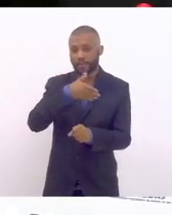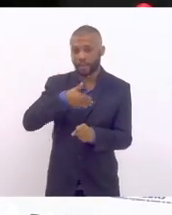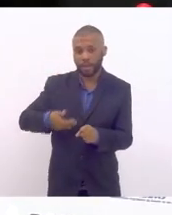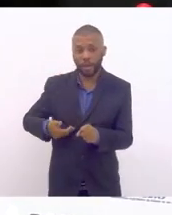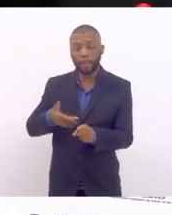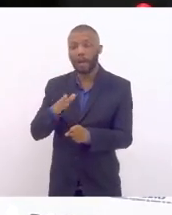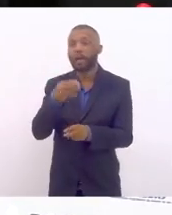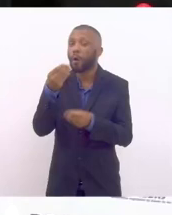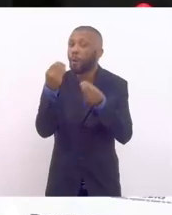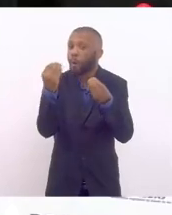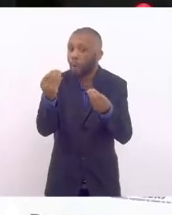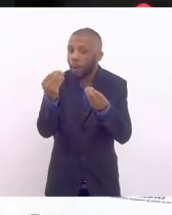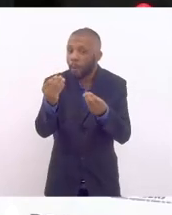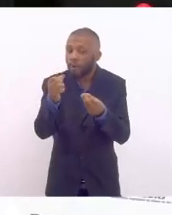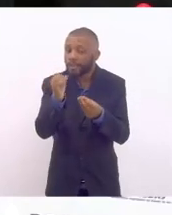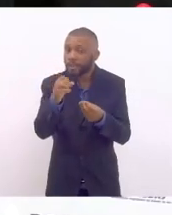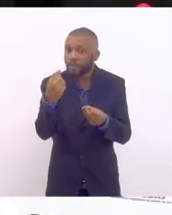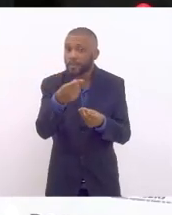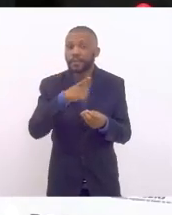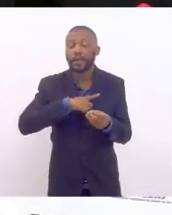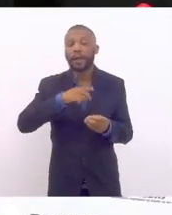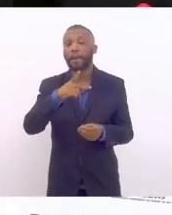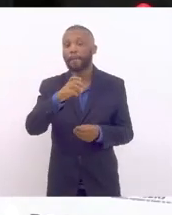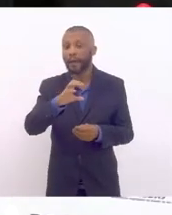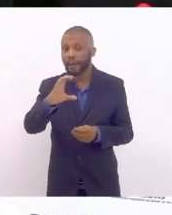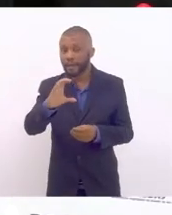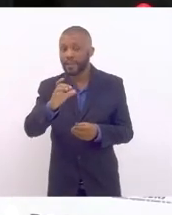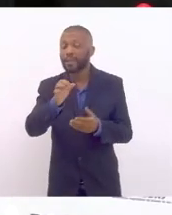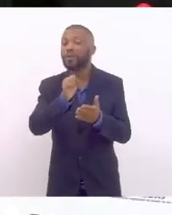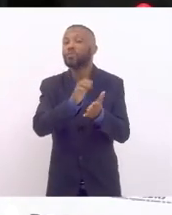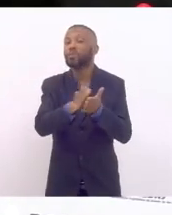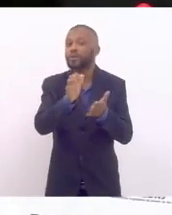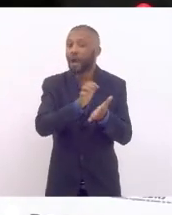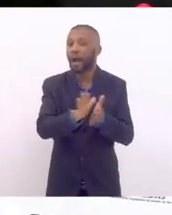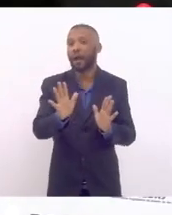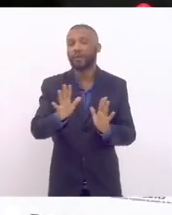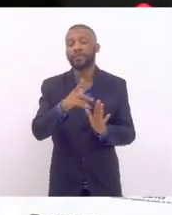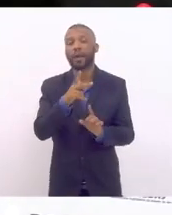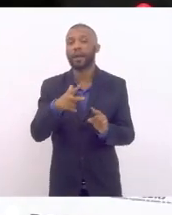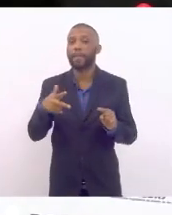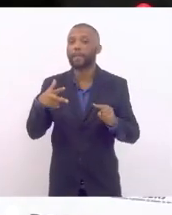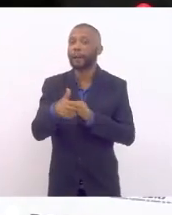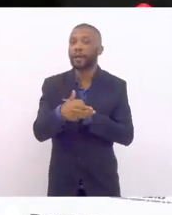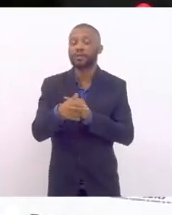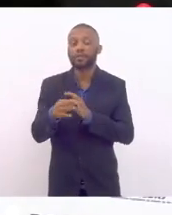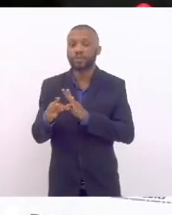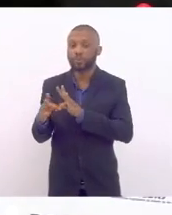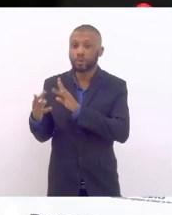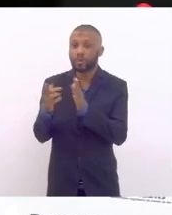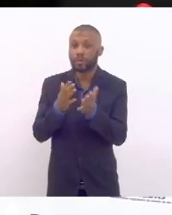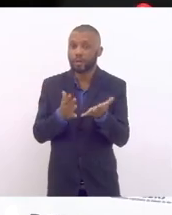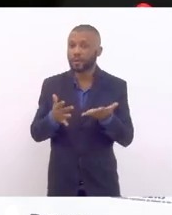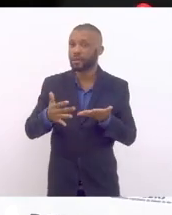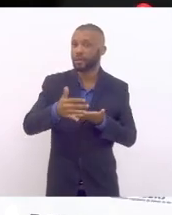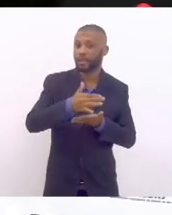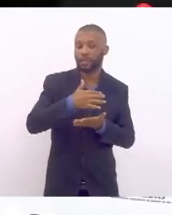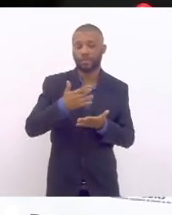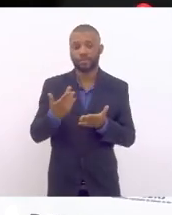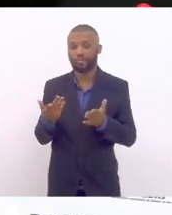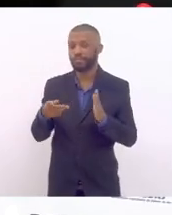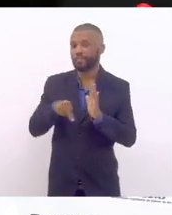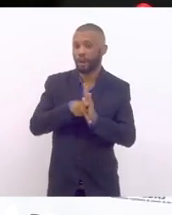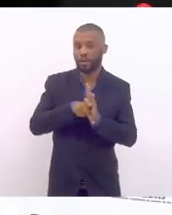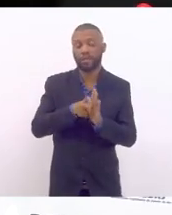a gente faz isso e tem uma injusta PEC do teto dos gastos que ela impede que toda a nossa recadação própria seja